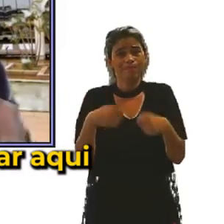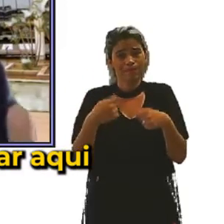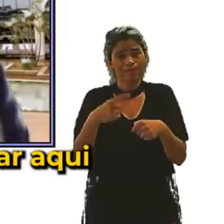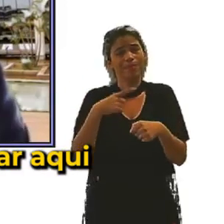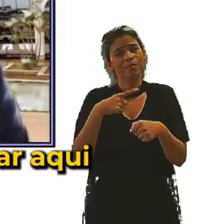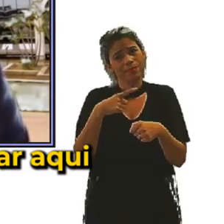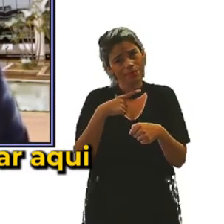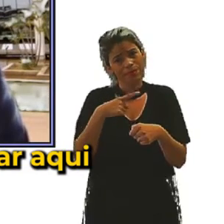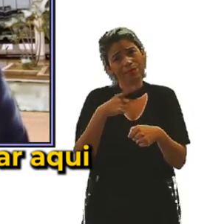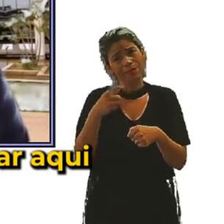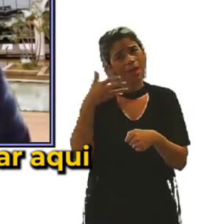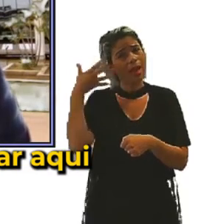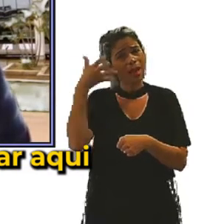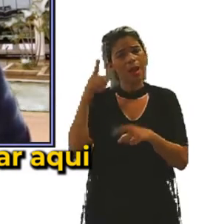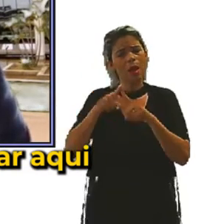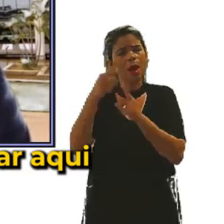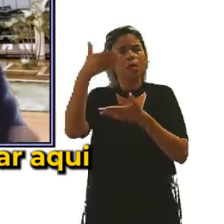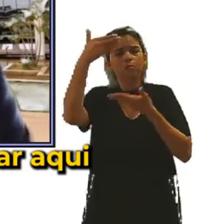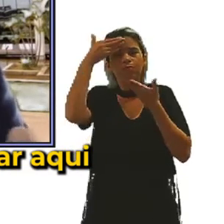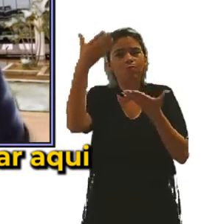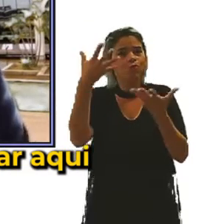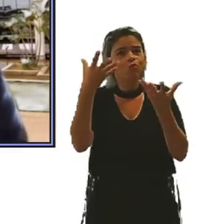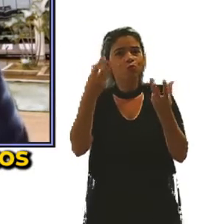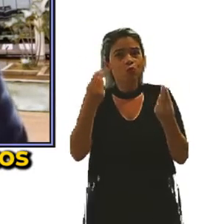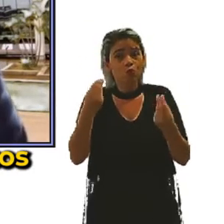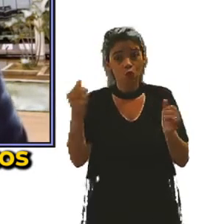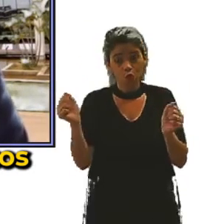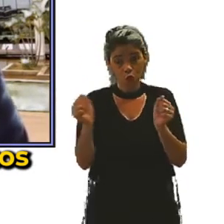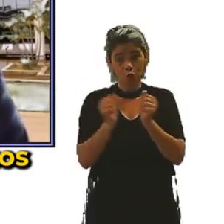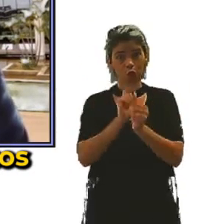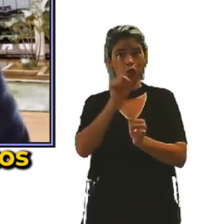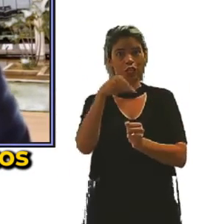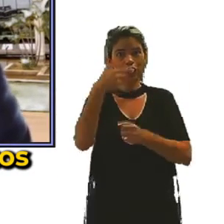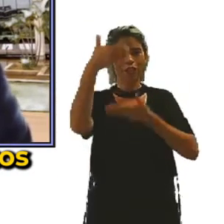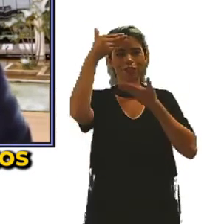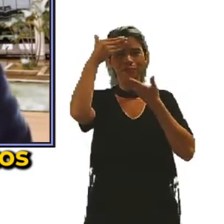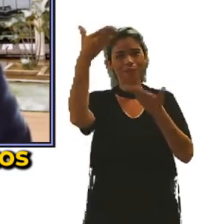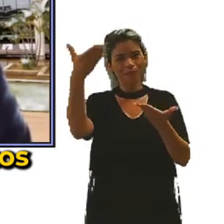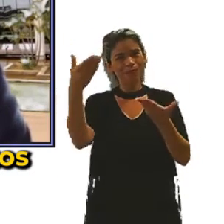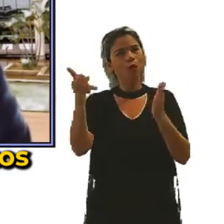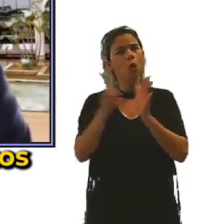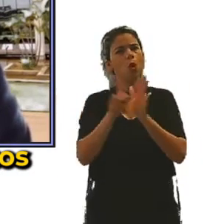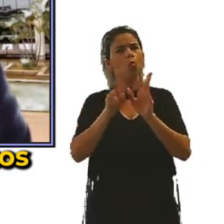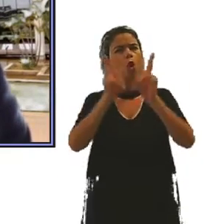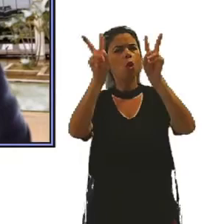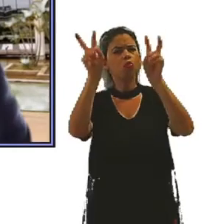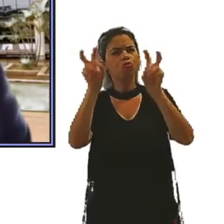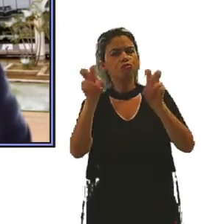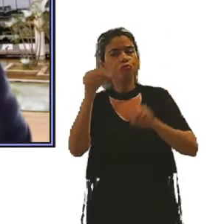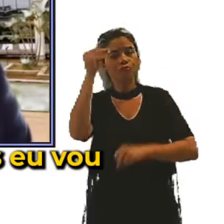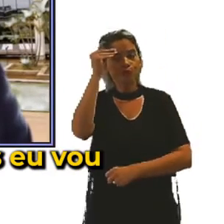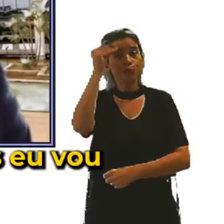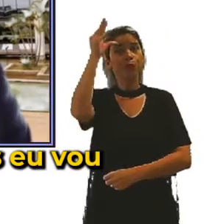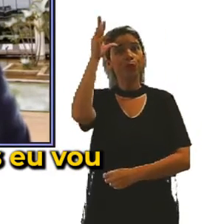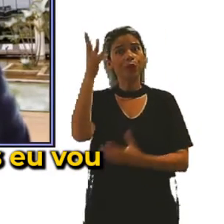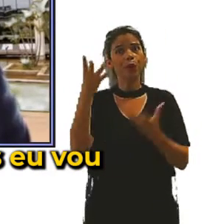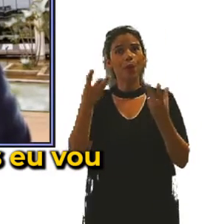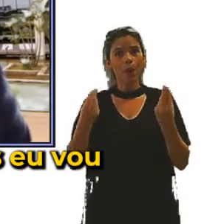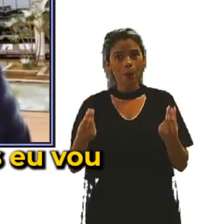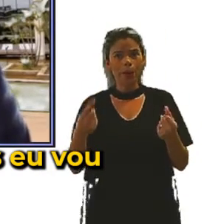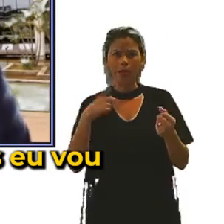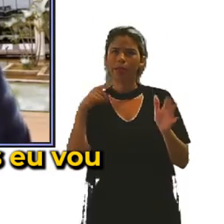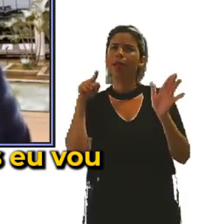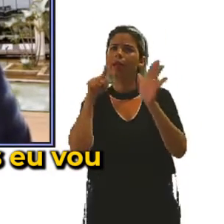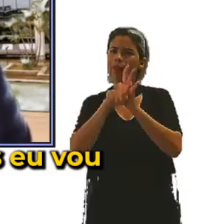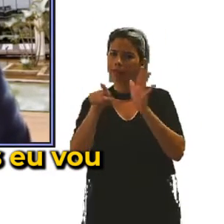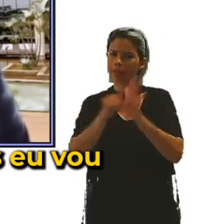Então, agradeço muito, professora, por estar aqui hoje conosco, nos agraciando com tantos conhecimentos, né? Nós temos algumas